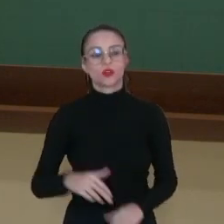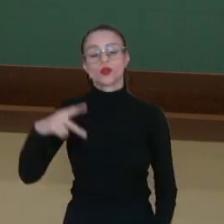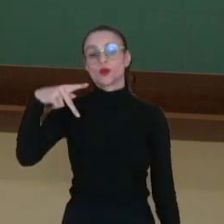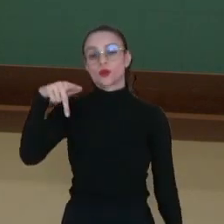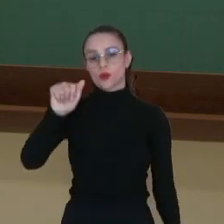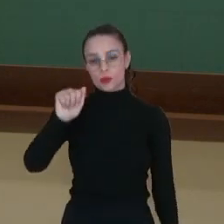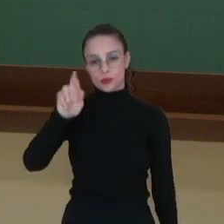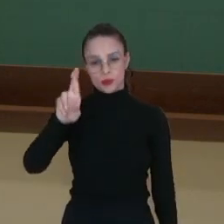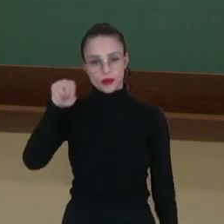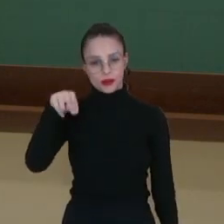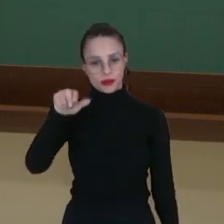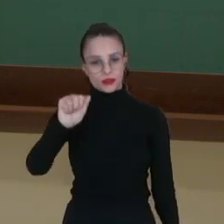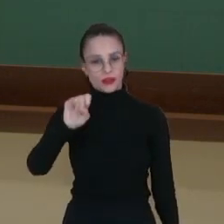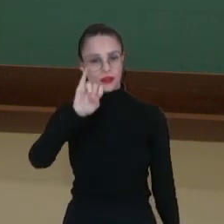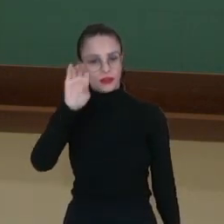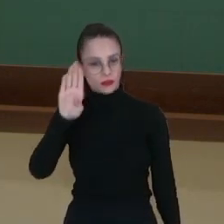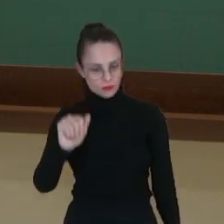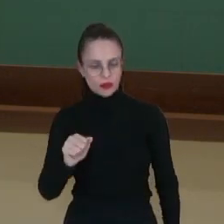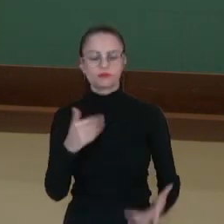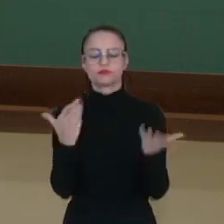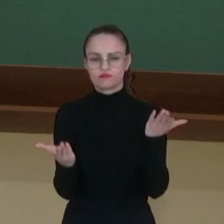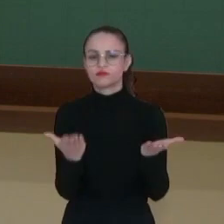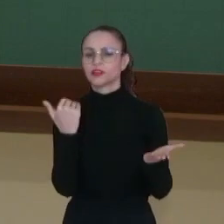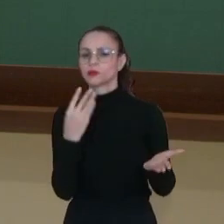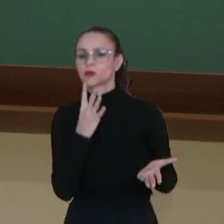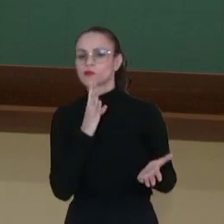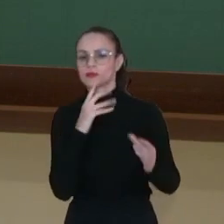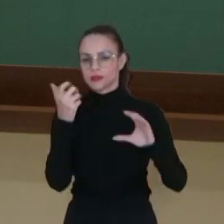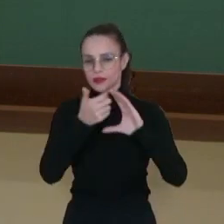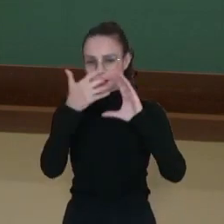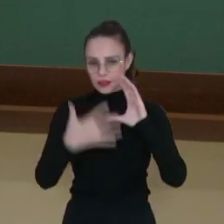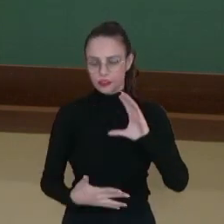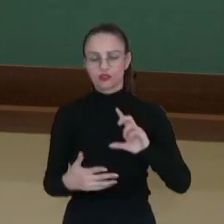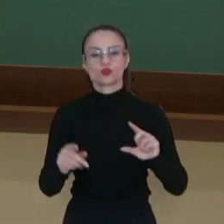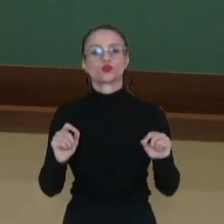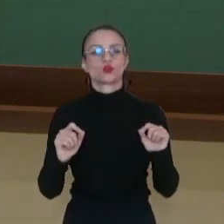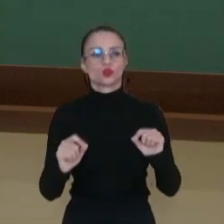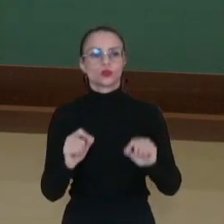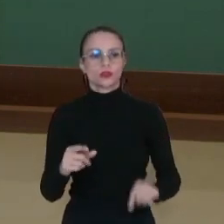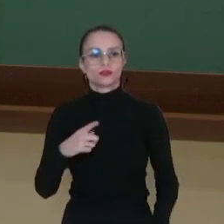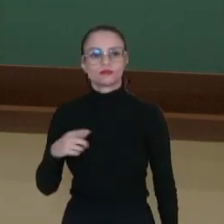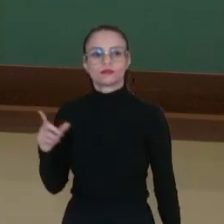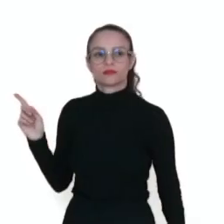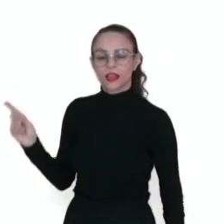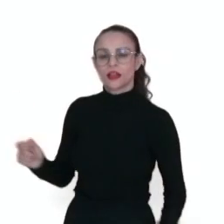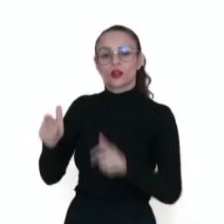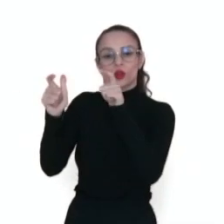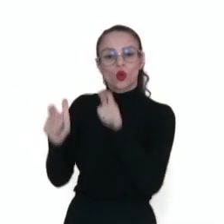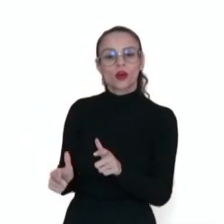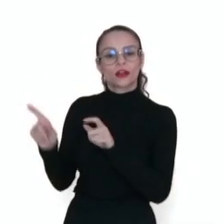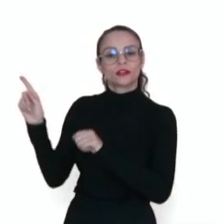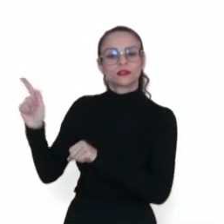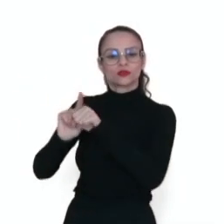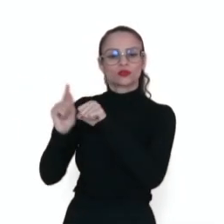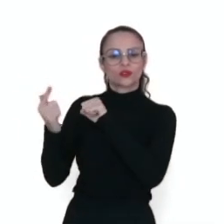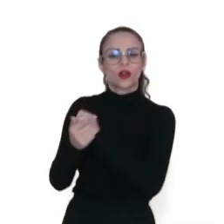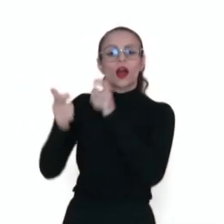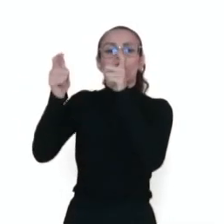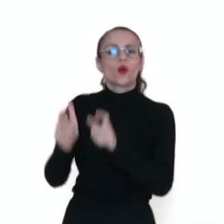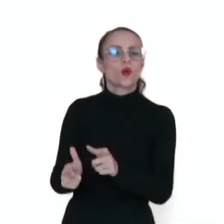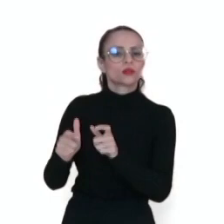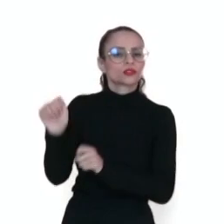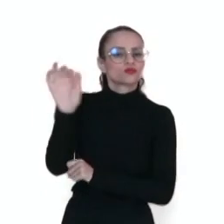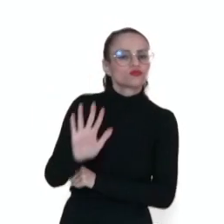do Parnaíba. Então vamos conhecer um pouquinho dessas características. E nós temos um mapa aqui da localização geográfica, né?